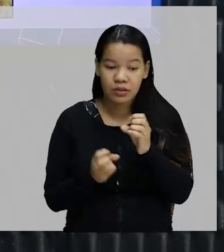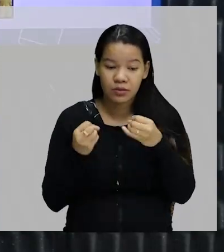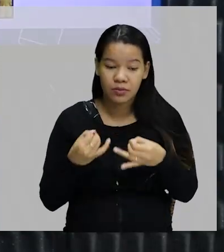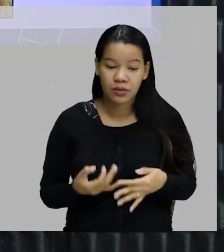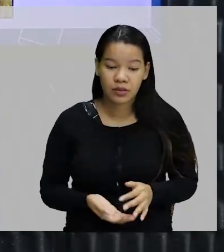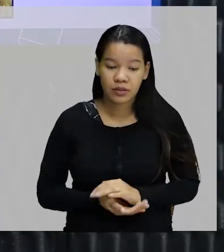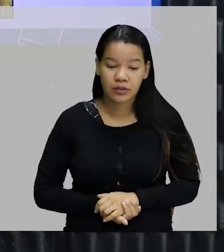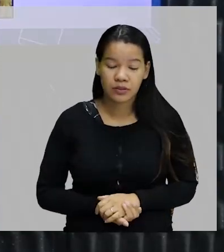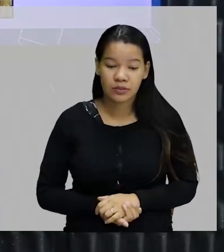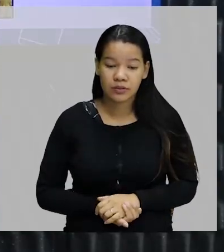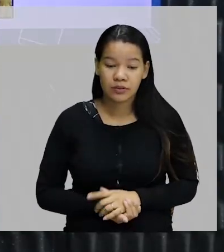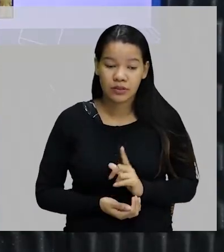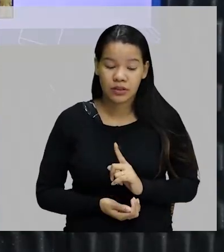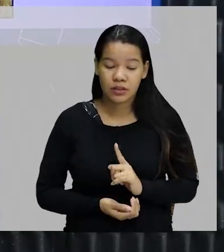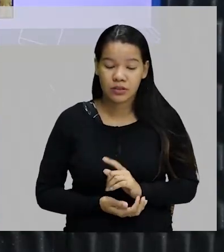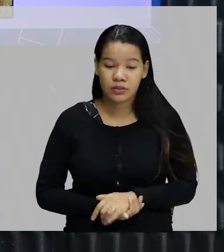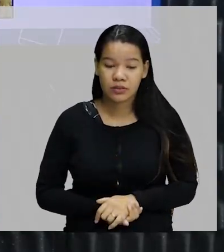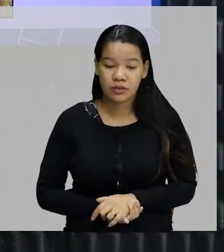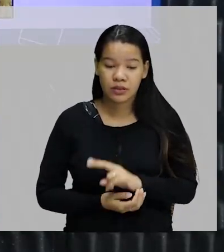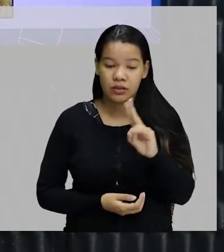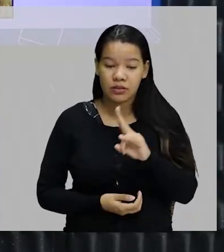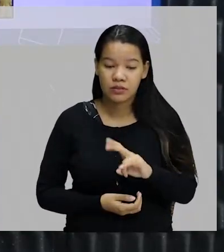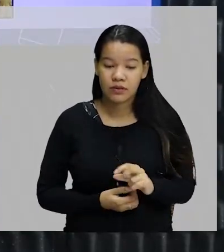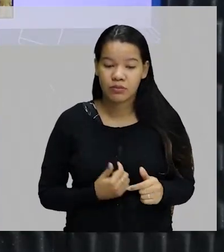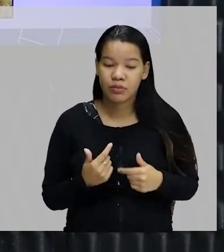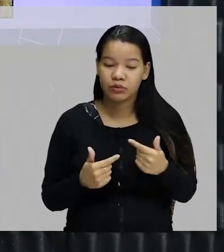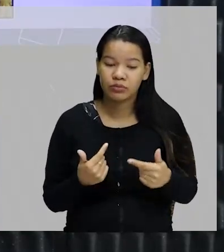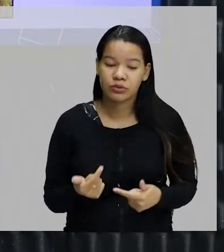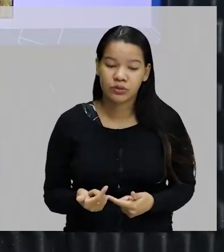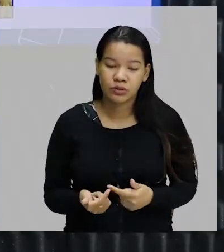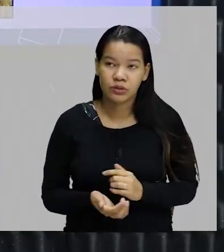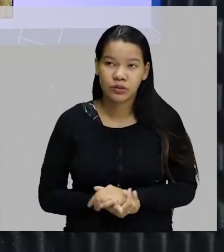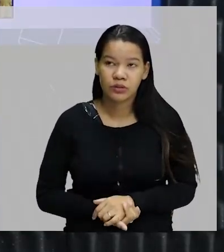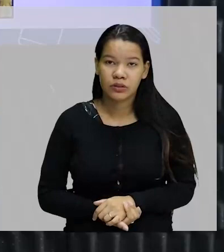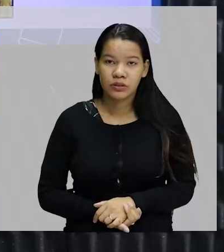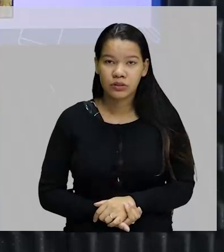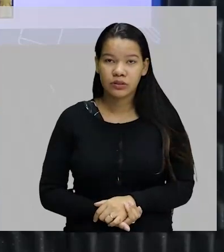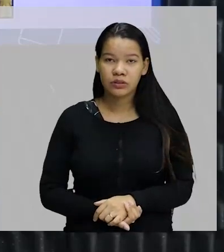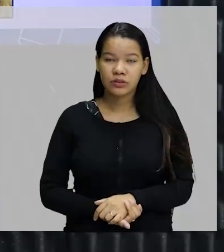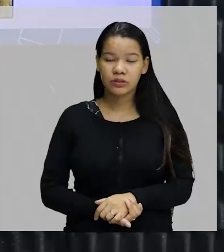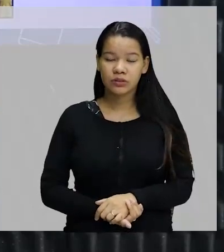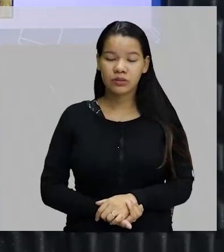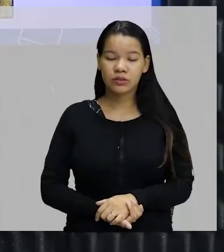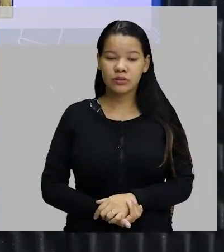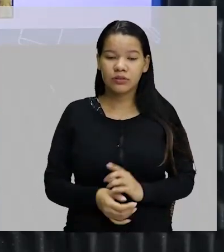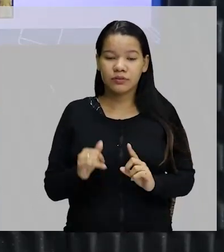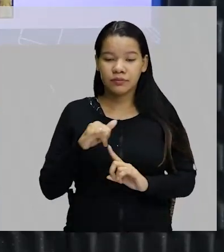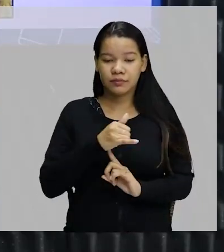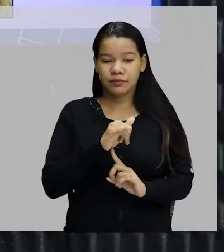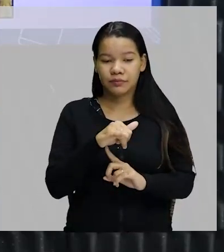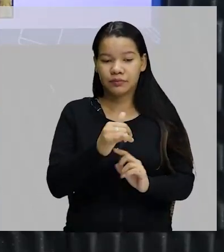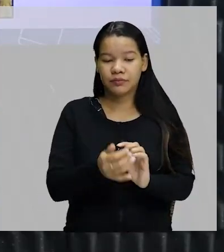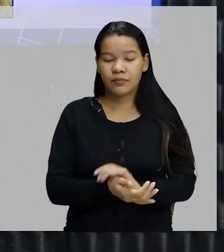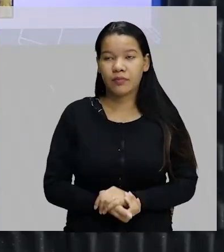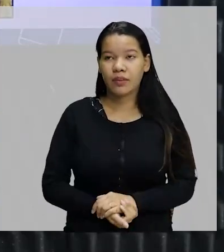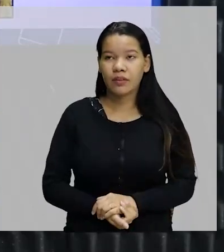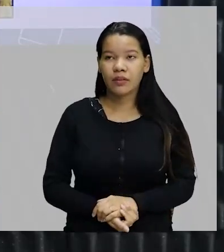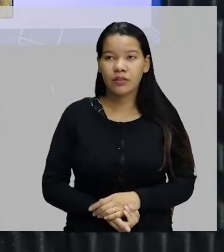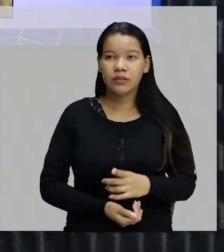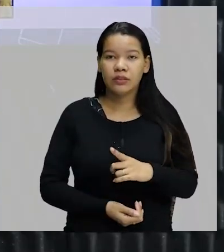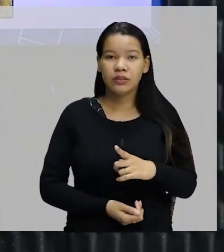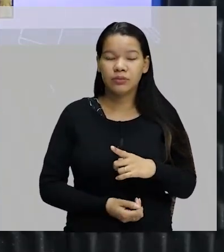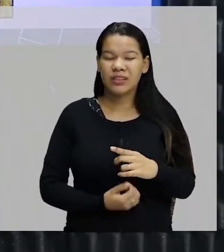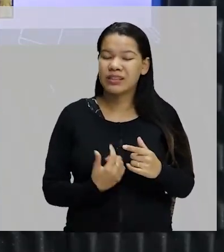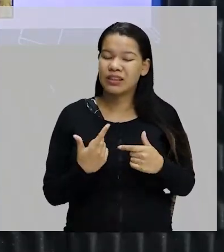pouco. Aqui existem, às vezes, uma disputa entre alguns bois desse tipo de sotaque. Tem uma